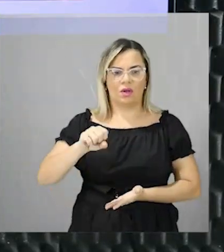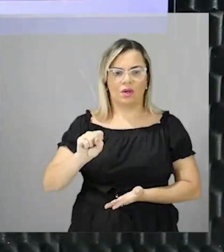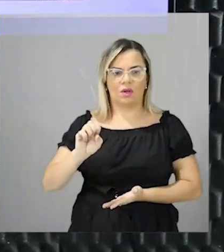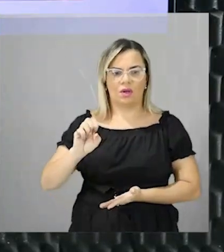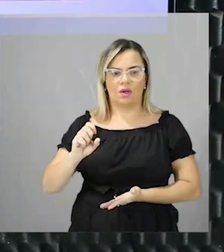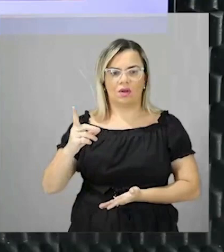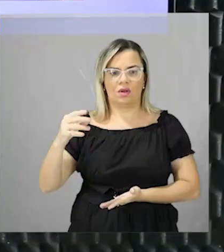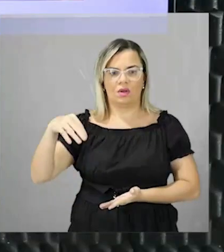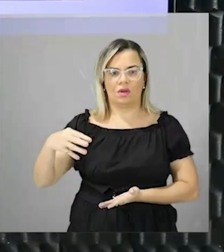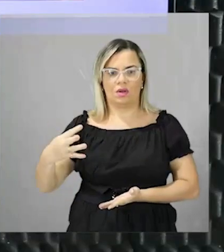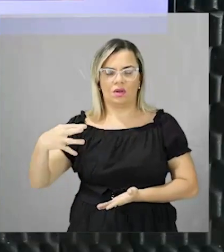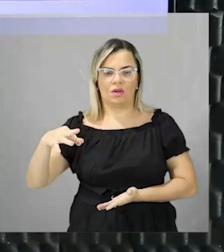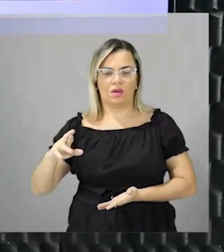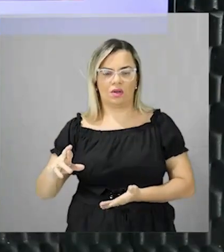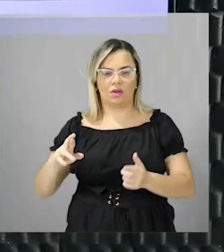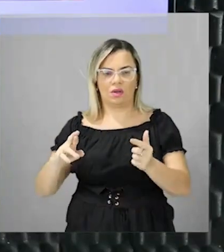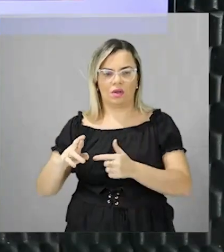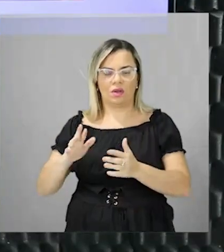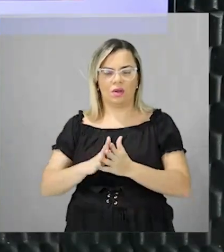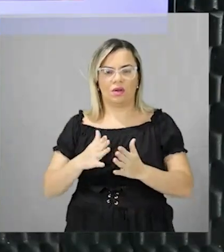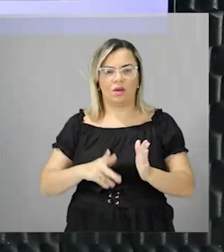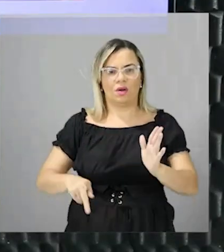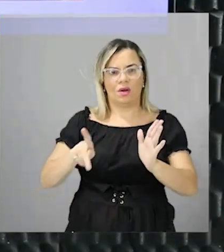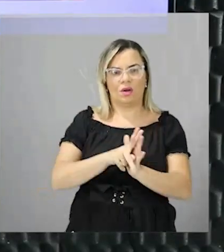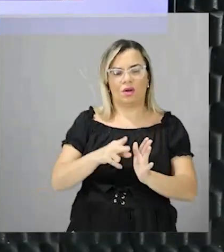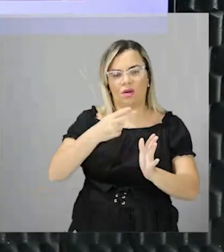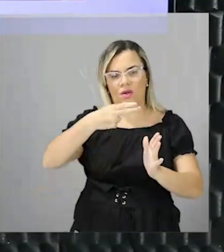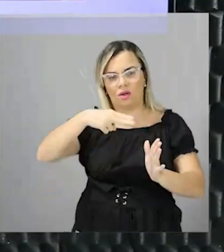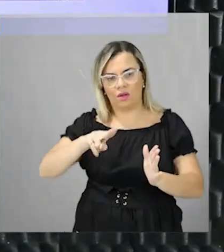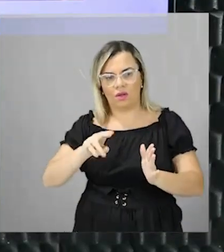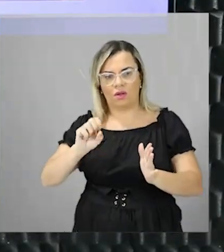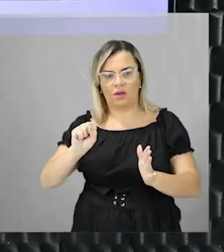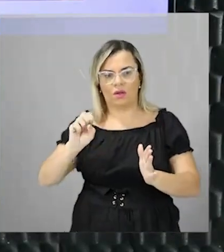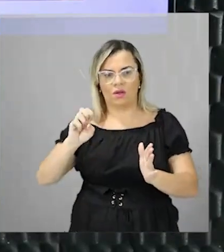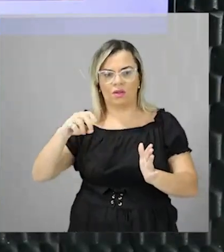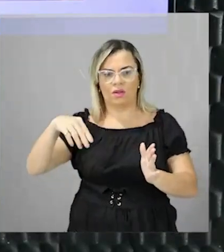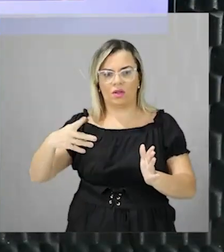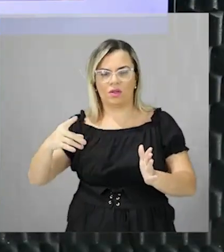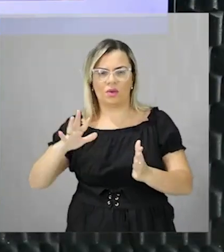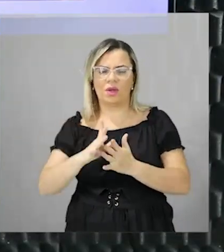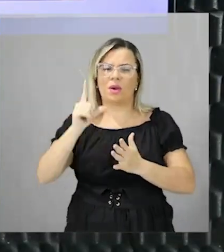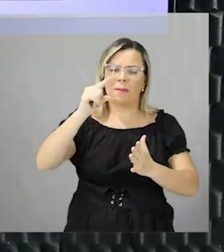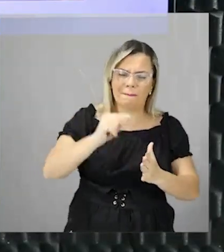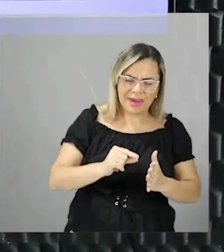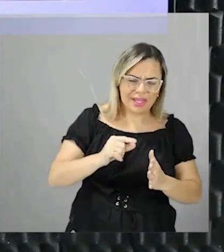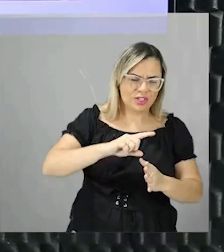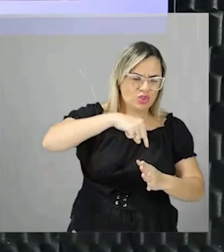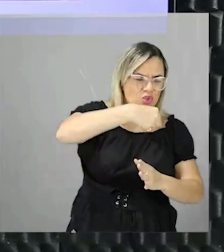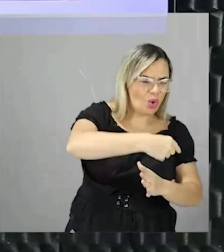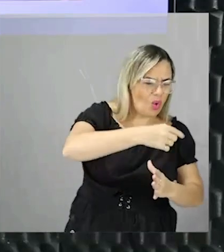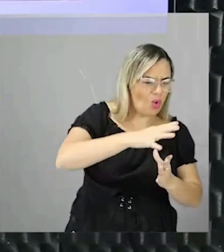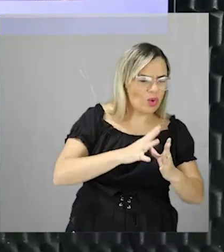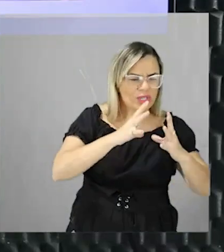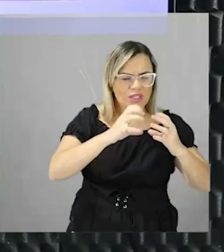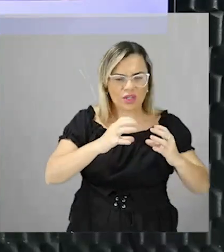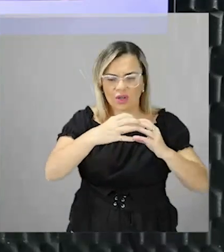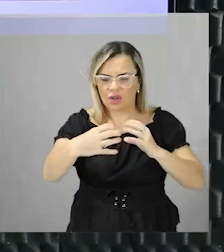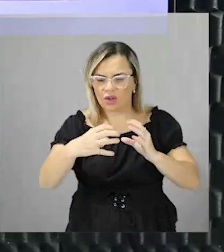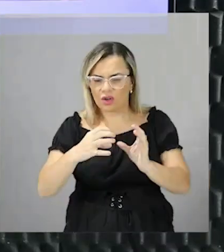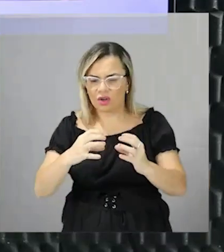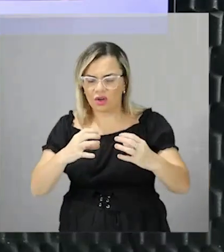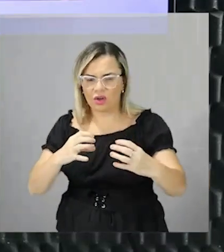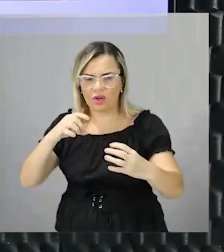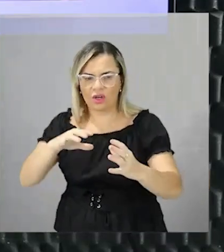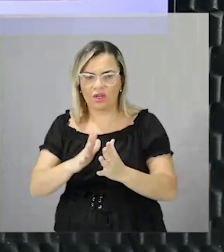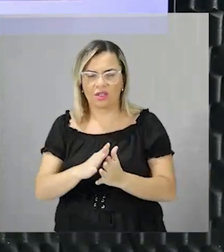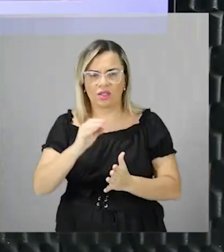tá certo? O próprio nome já diz, é uma rocha formada de sedimentos, ou seja, de pedaços de outras rochas. São rochas mais frágeis, a primeira